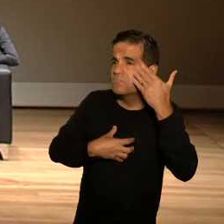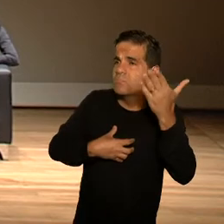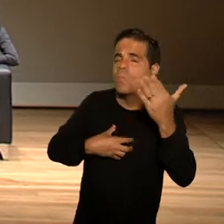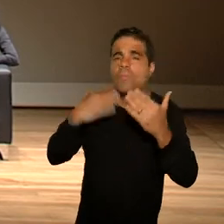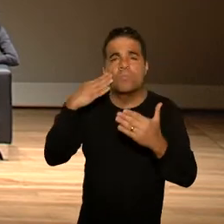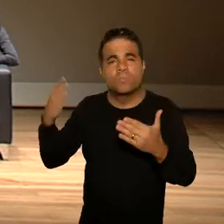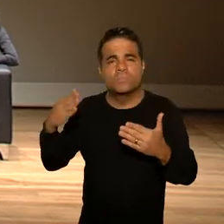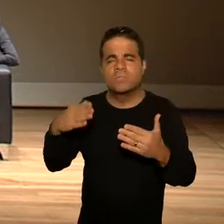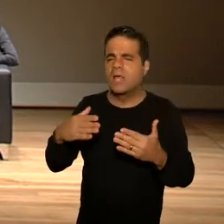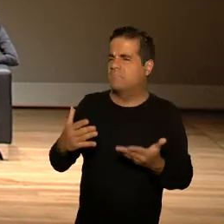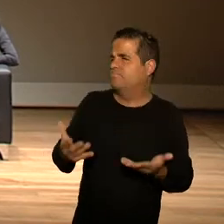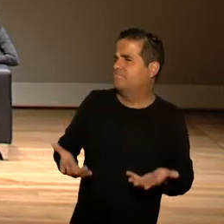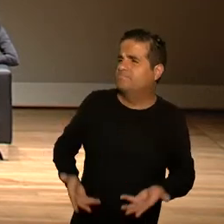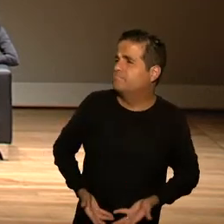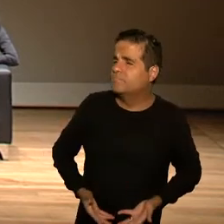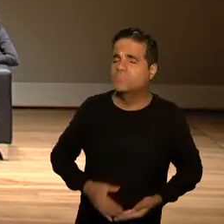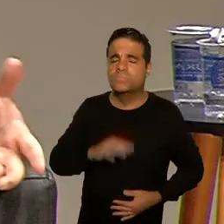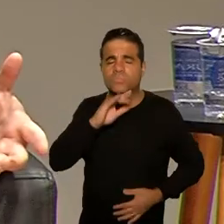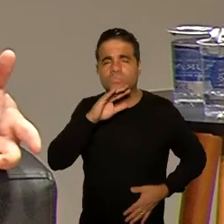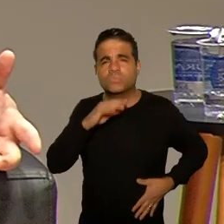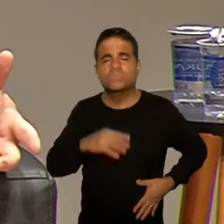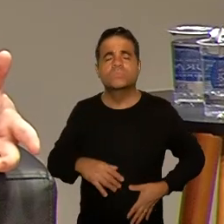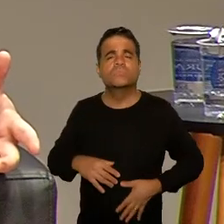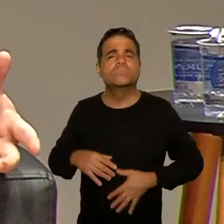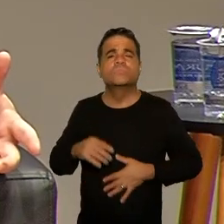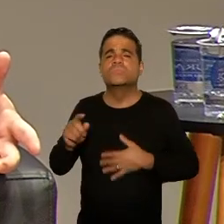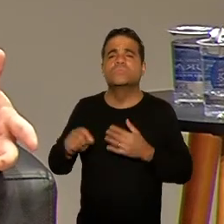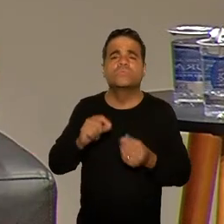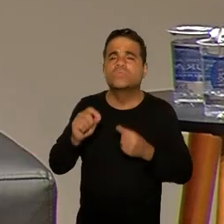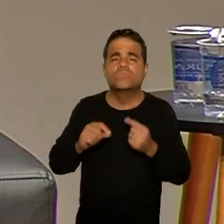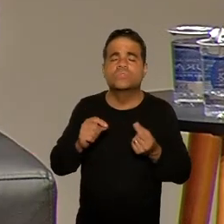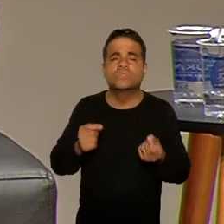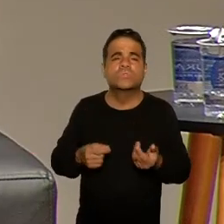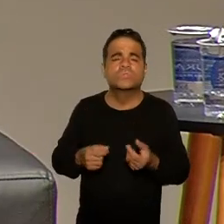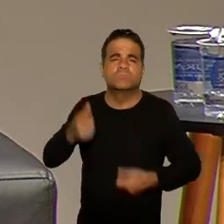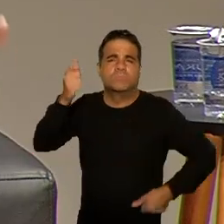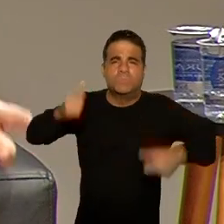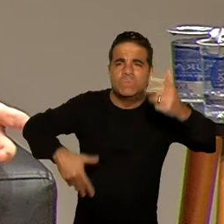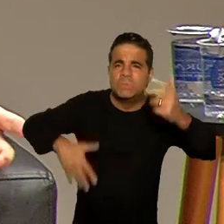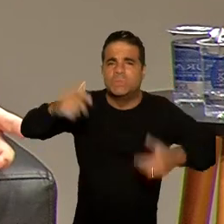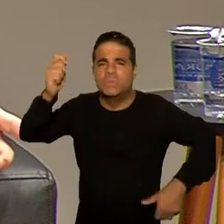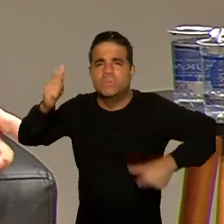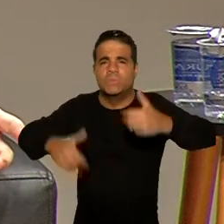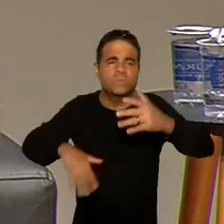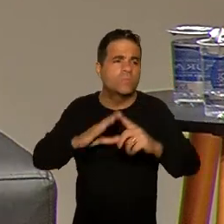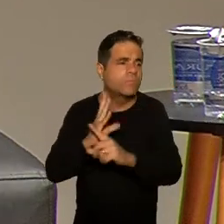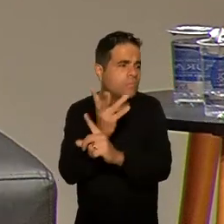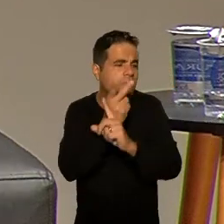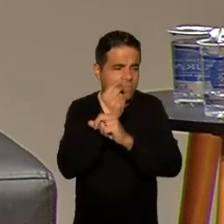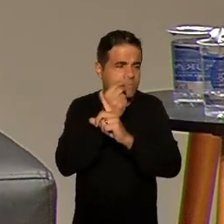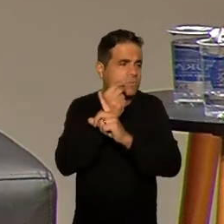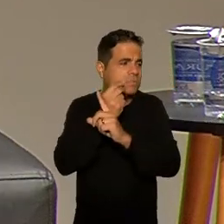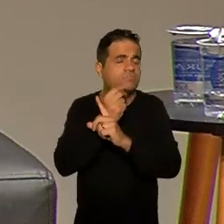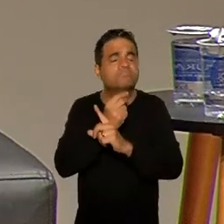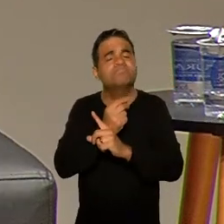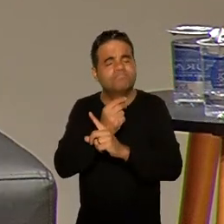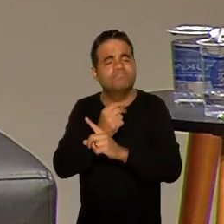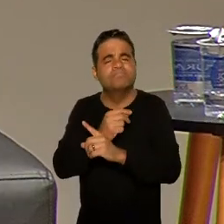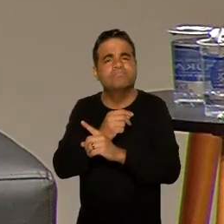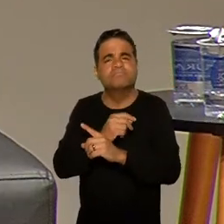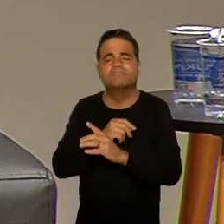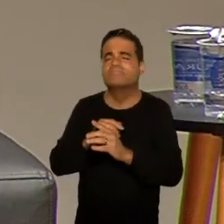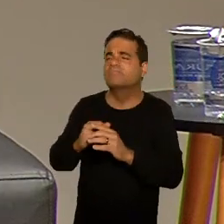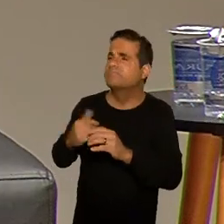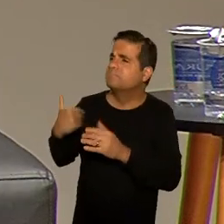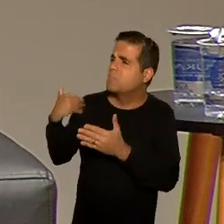né Essa lógica unidirecional de explicação da arte Então nesse nível